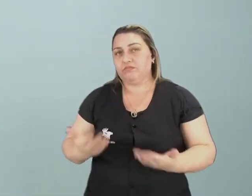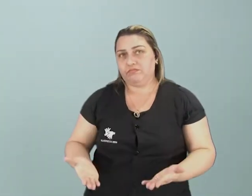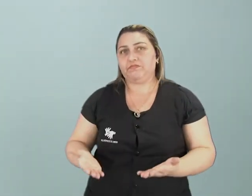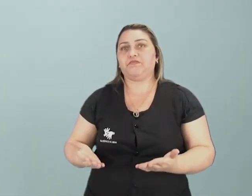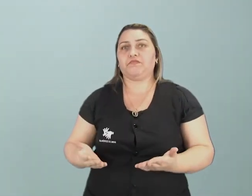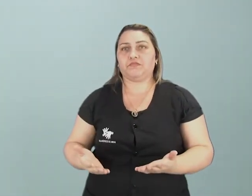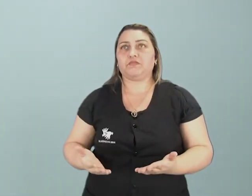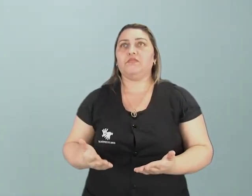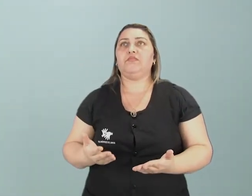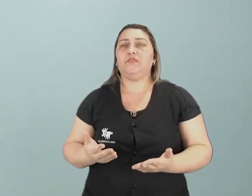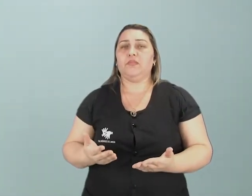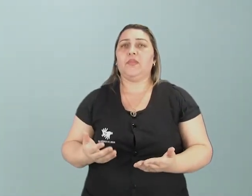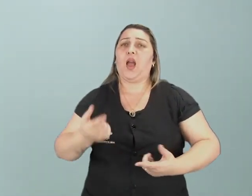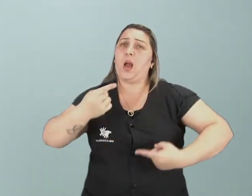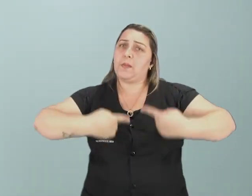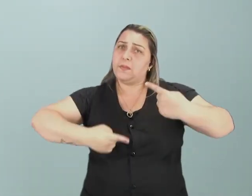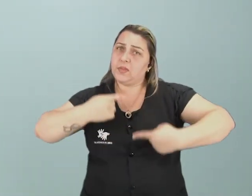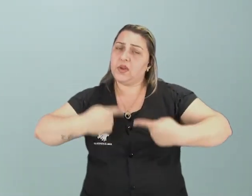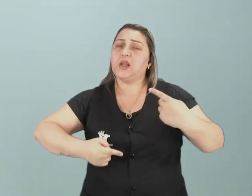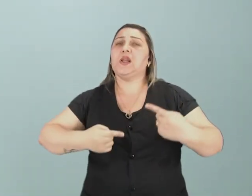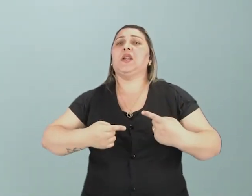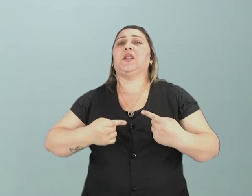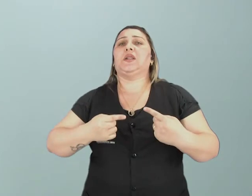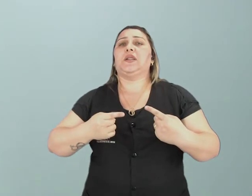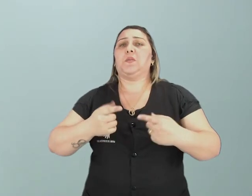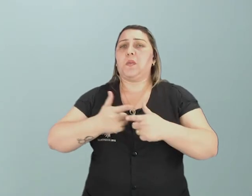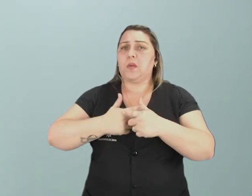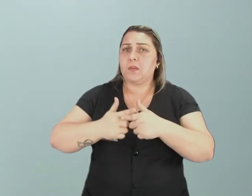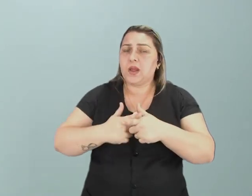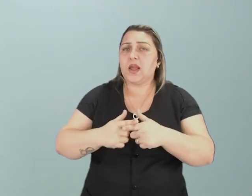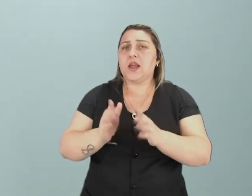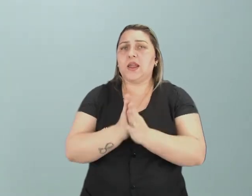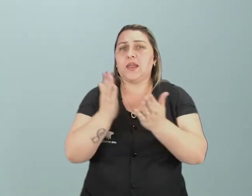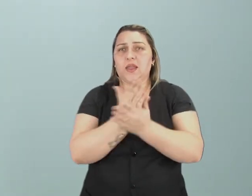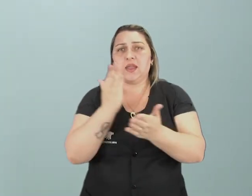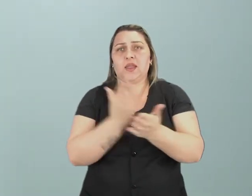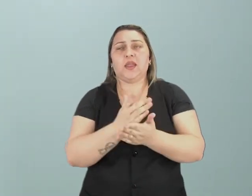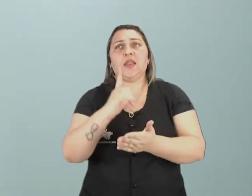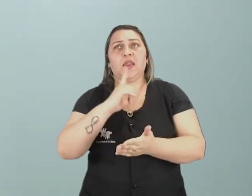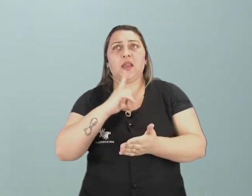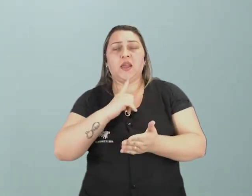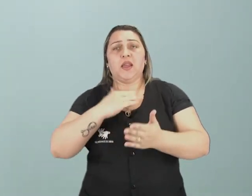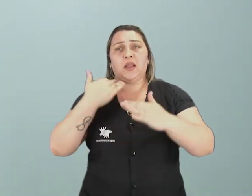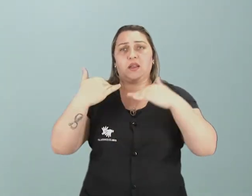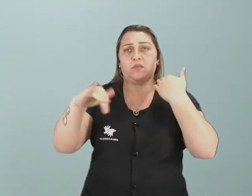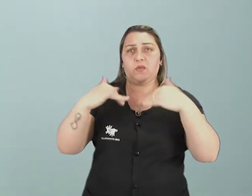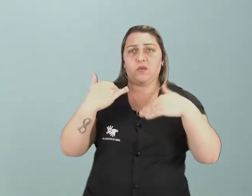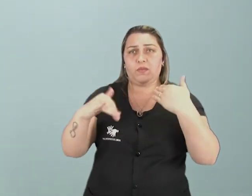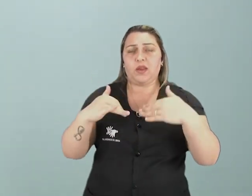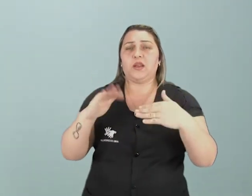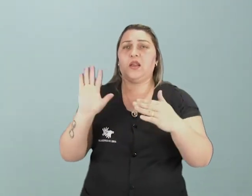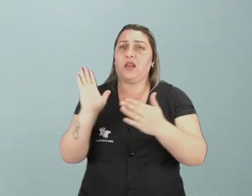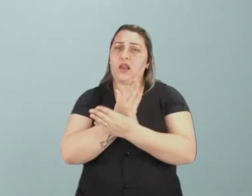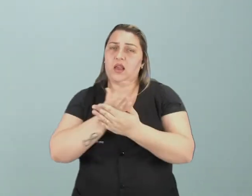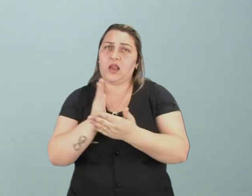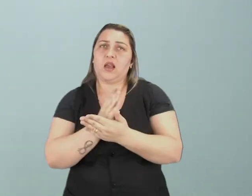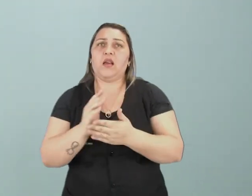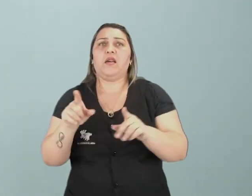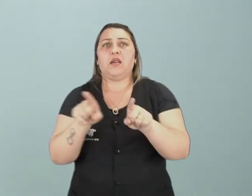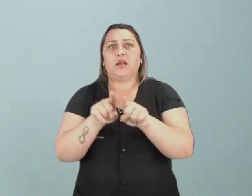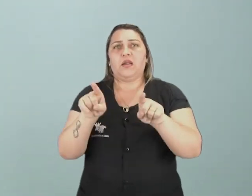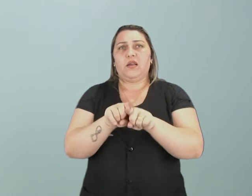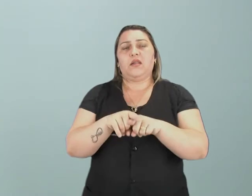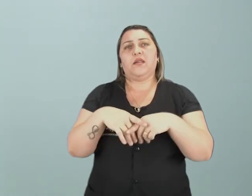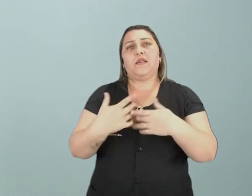Então isso é uma polêmica gerada, tem livros que citam esses aspectos desses movimentos. Então é algo aí a se levantar